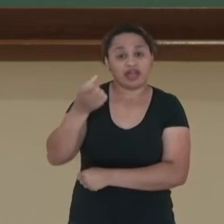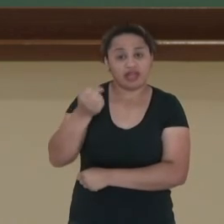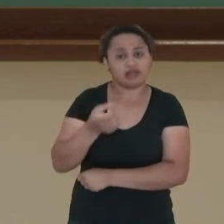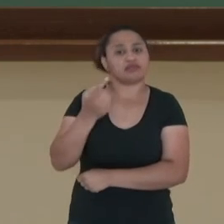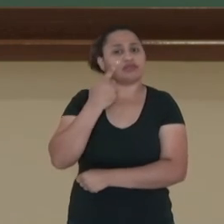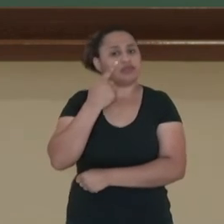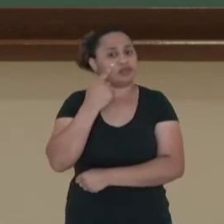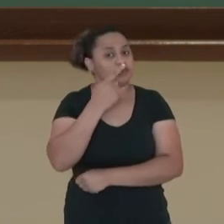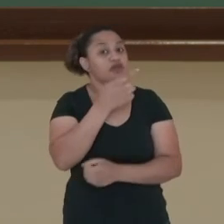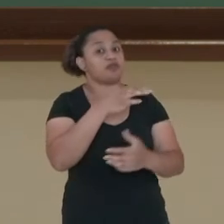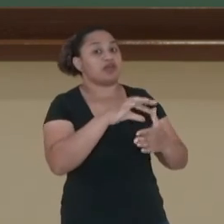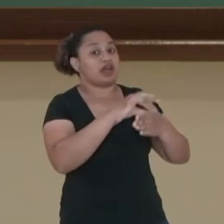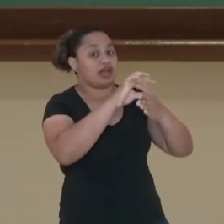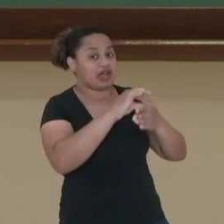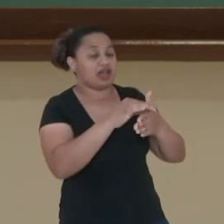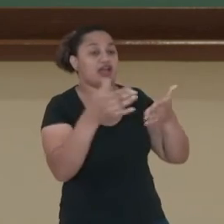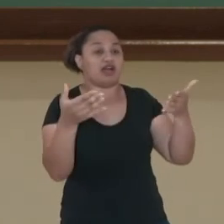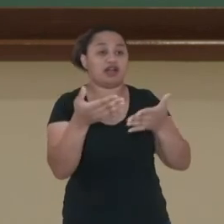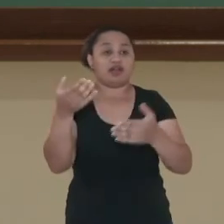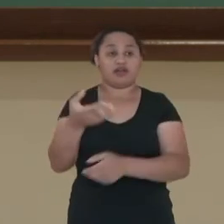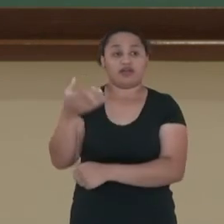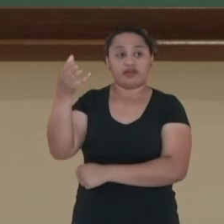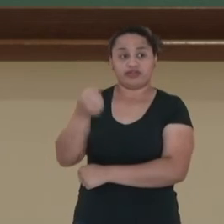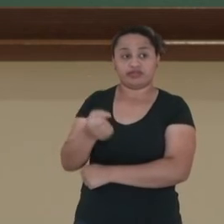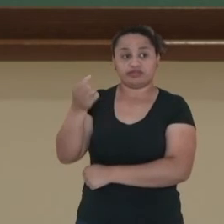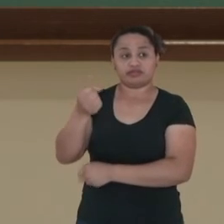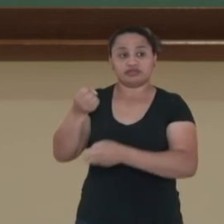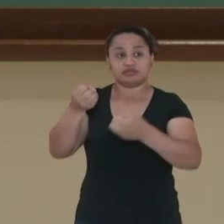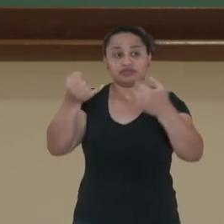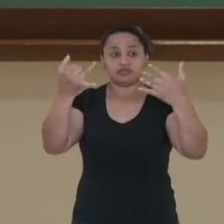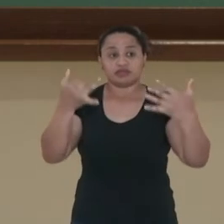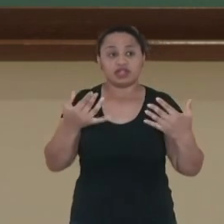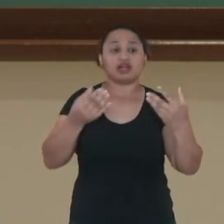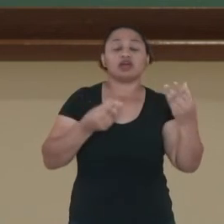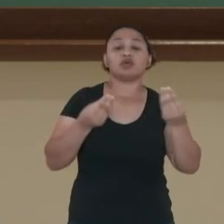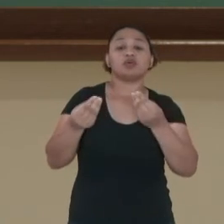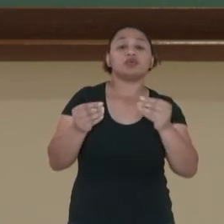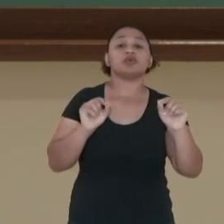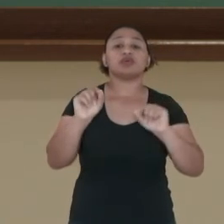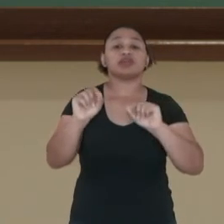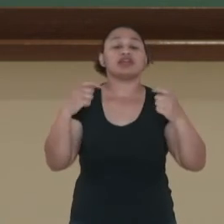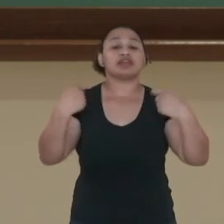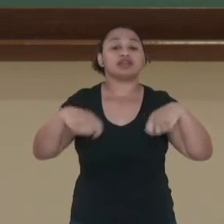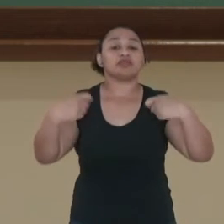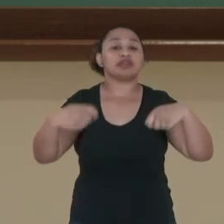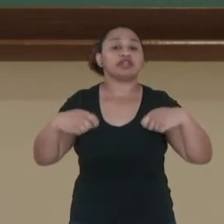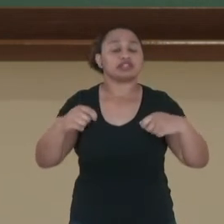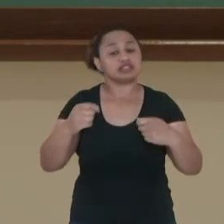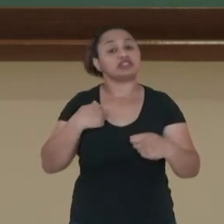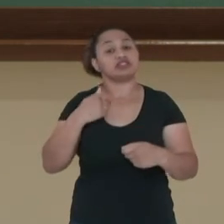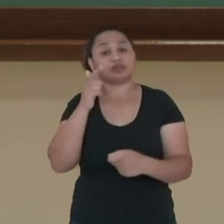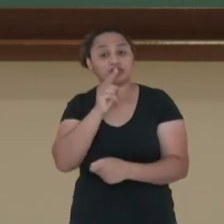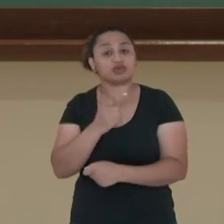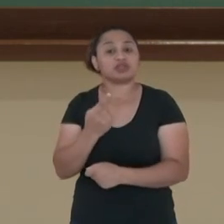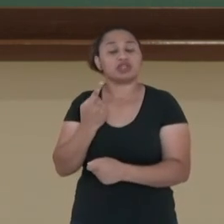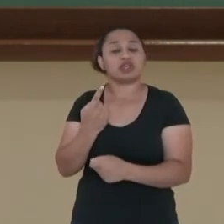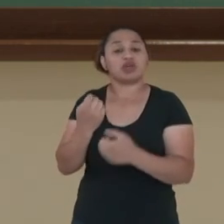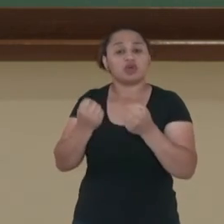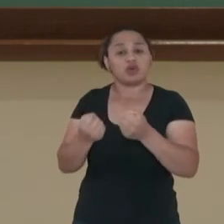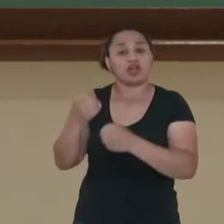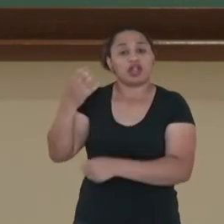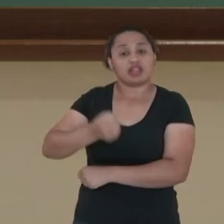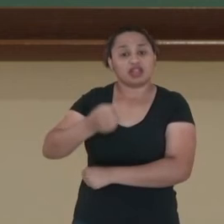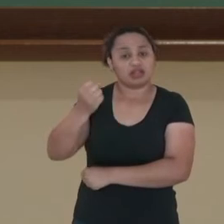viu lá de 1 kg de carne, agora a gente está falando em 1 kg de leite. Descreva abaixo toda a pegada ecológica envolvida